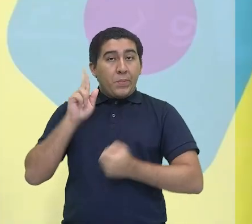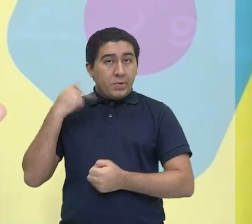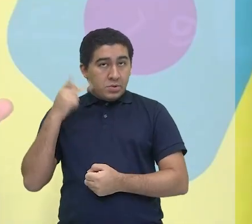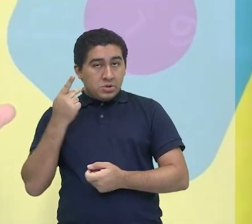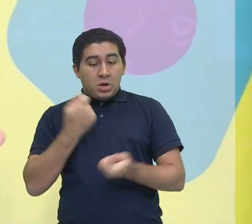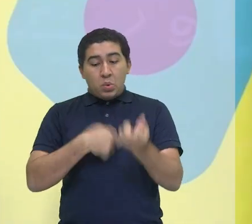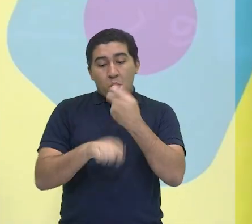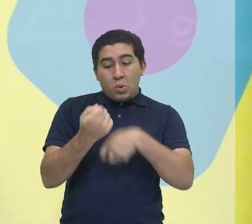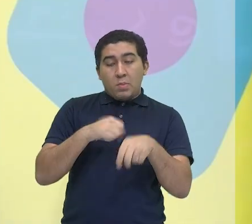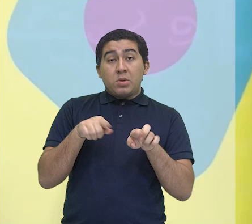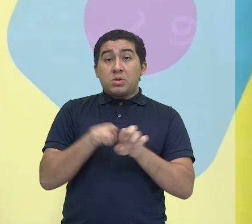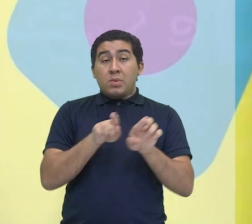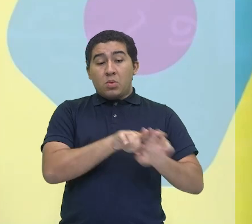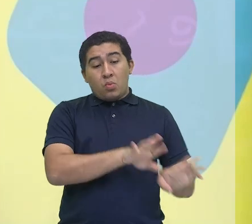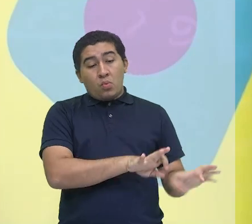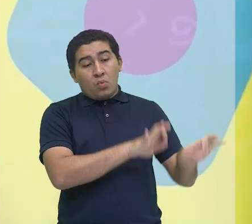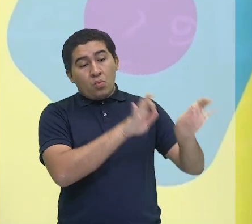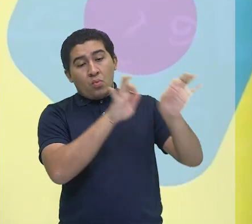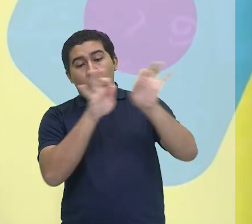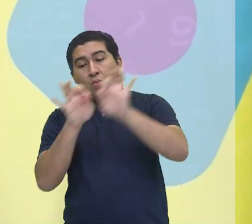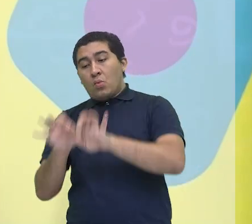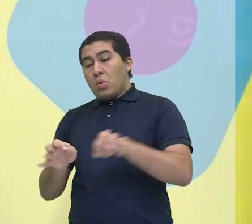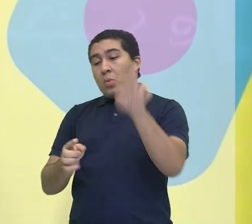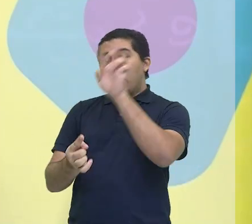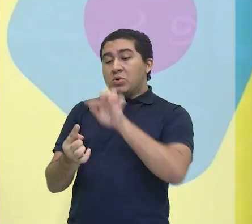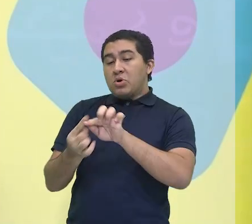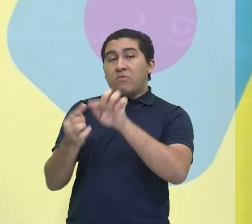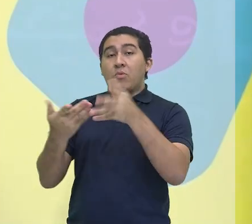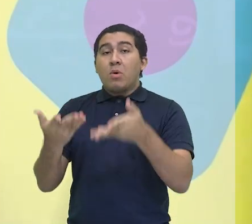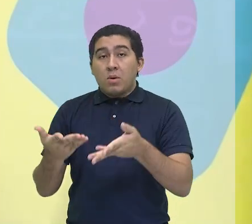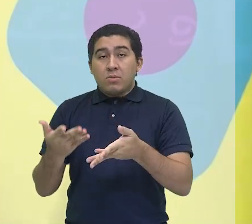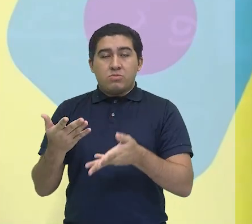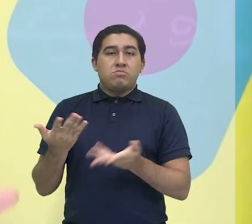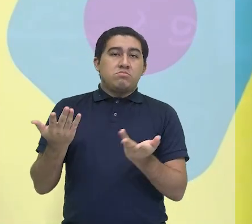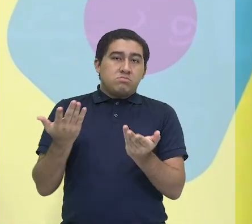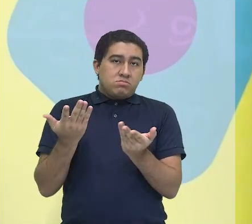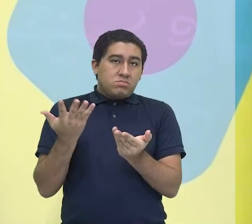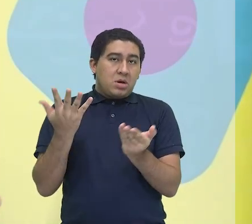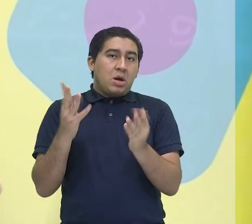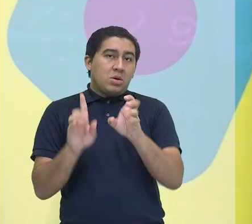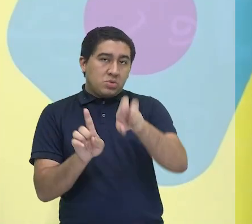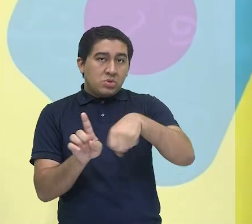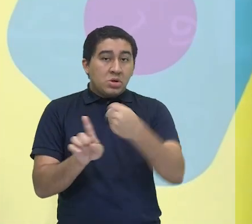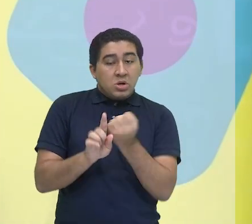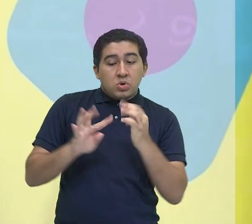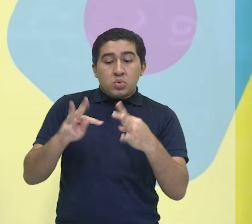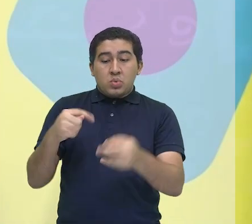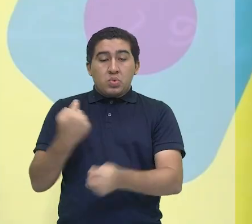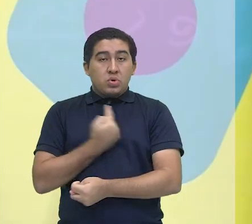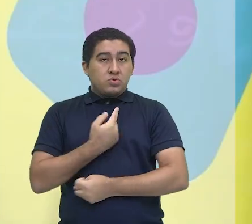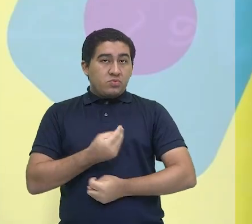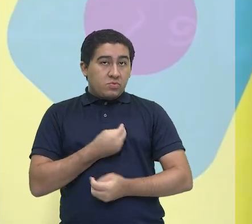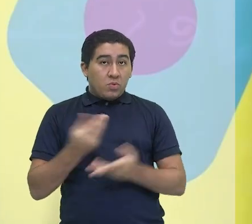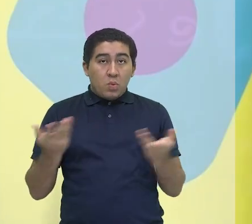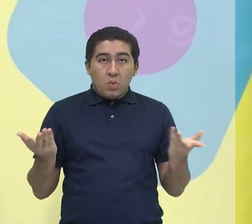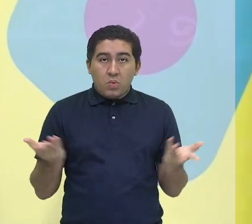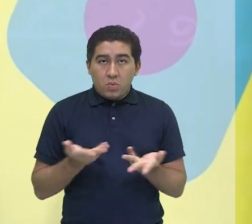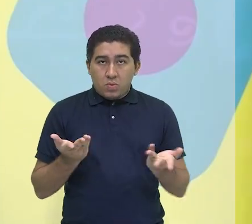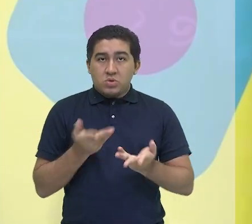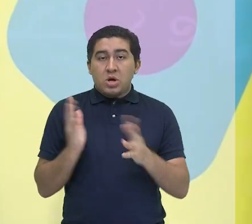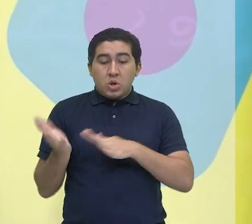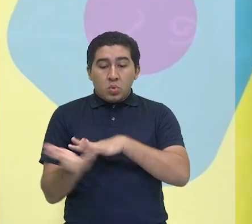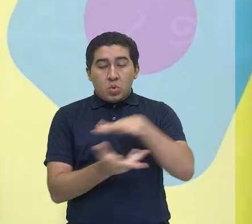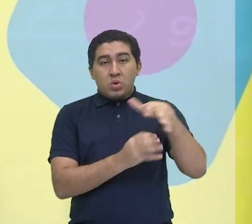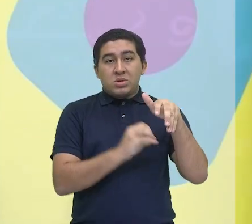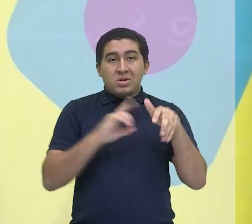econômicas. No fim, o objetivo no mundo do trabalho, dentro da nossa sociedade em que vivemos hoje, aqui no Ocidente, é